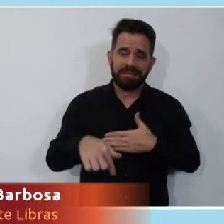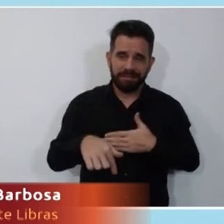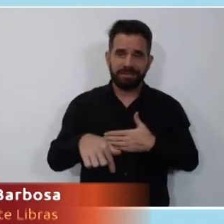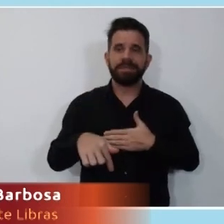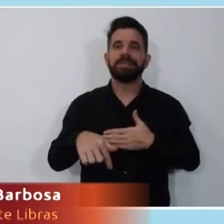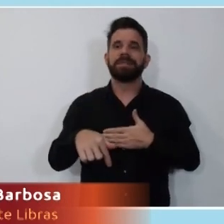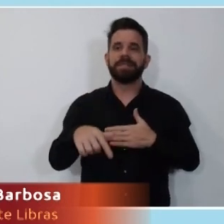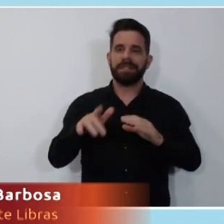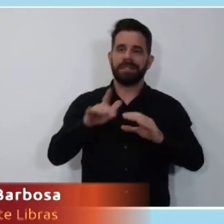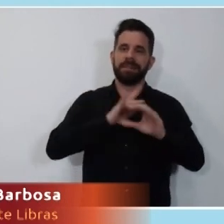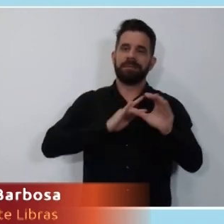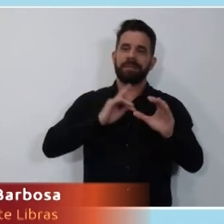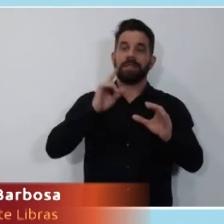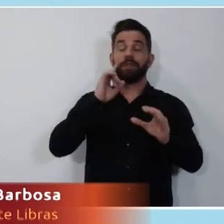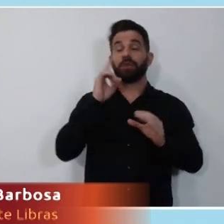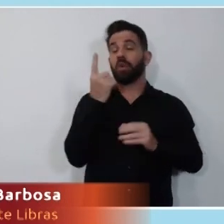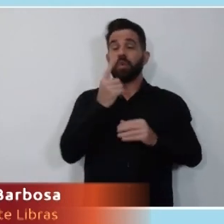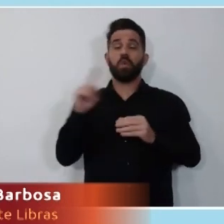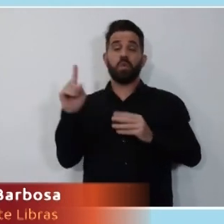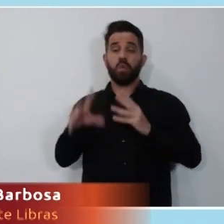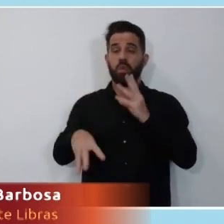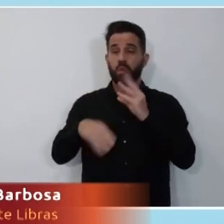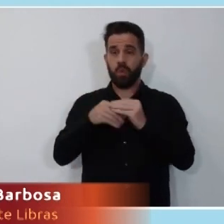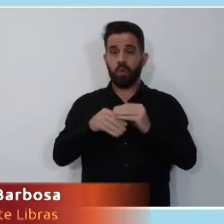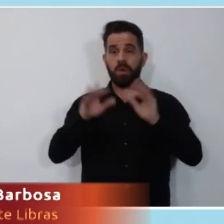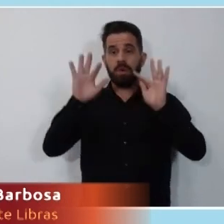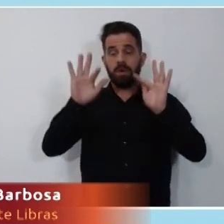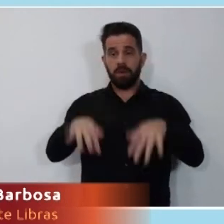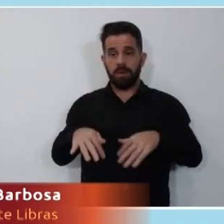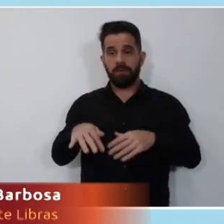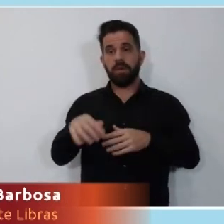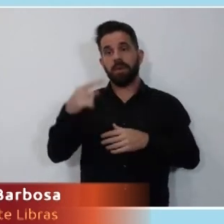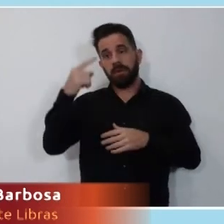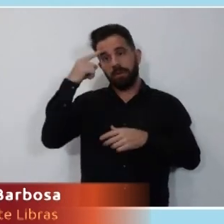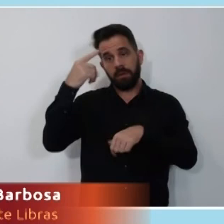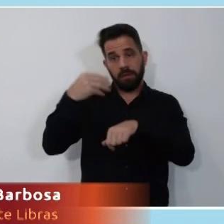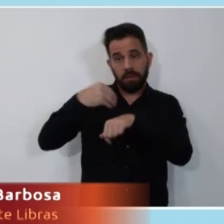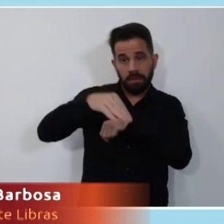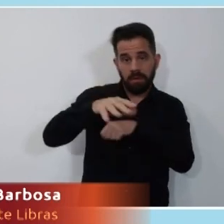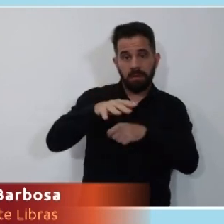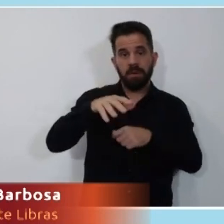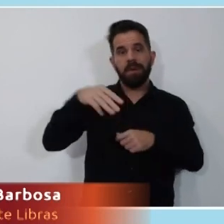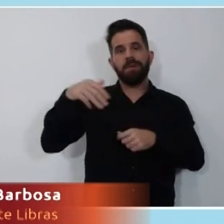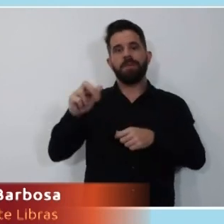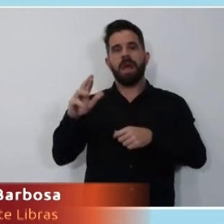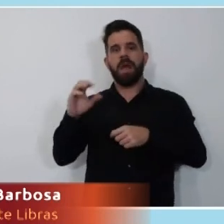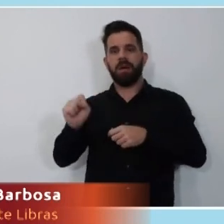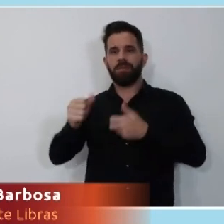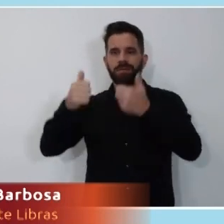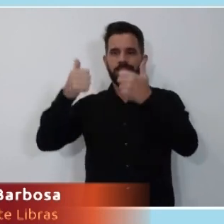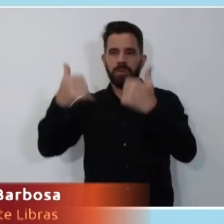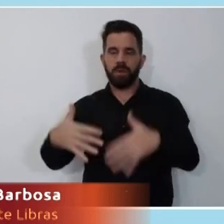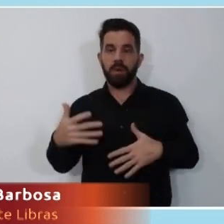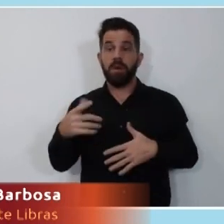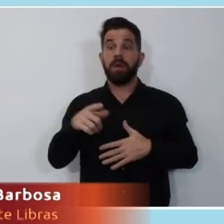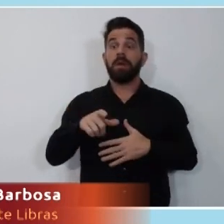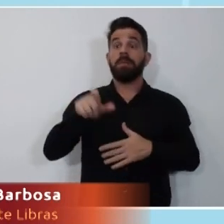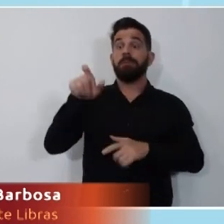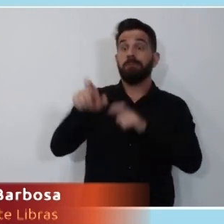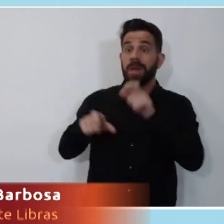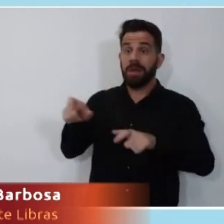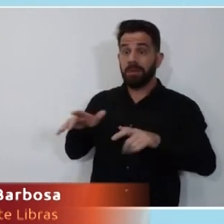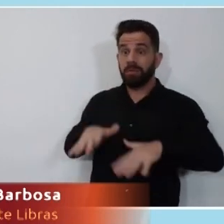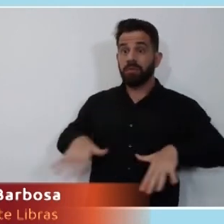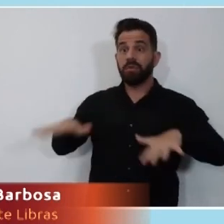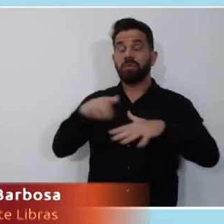que acho que talvez só para finalizar, né, minha conversa, refletir e rescatando o que o Marcos falou, as pessoas agora têm que pensar o que nós queremos